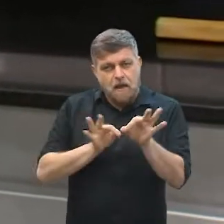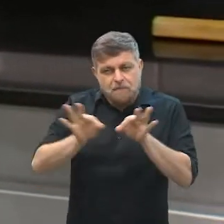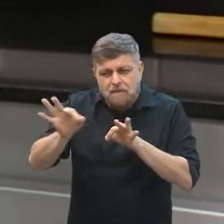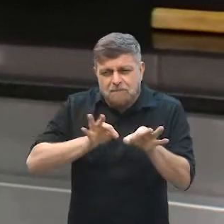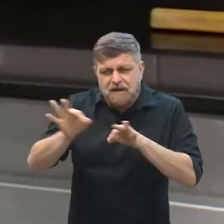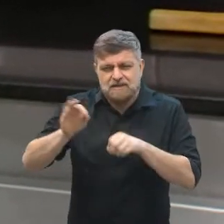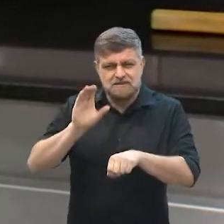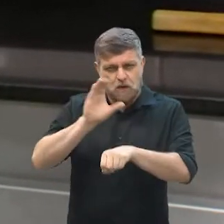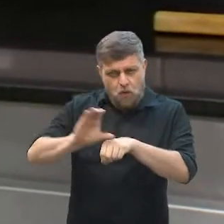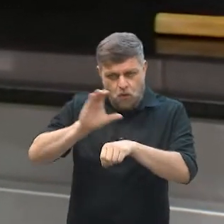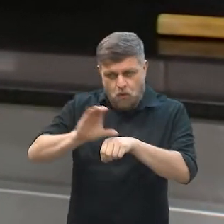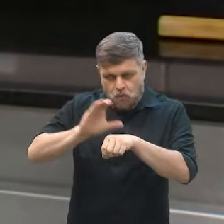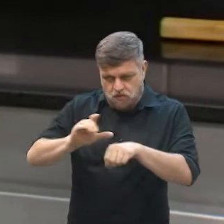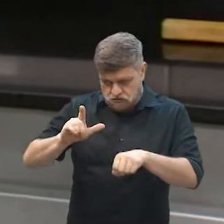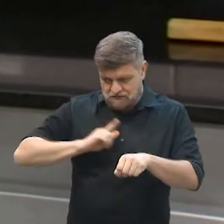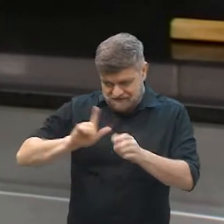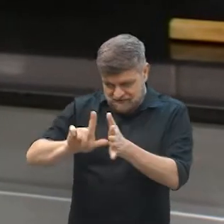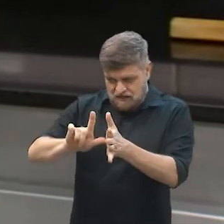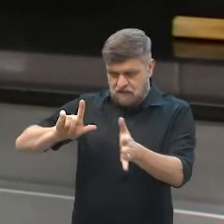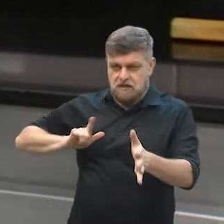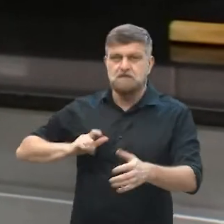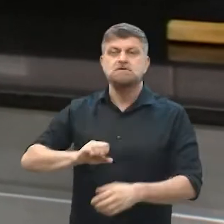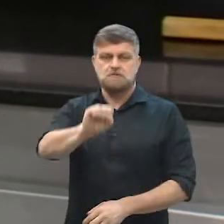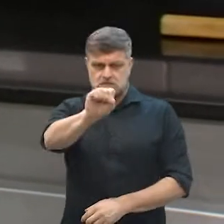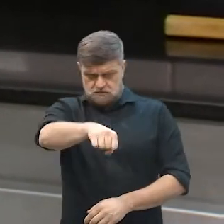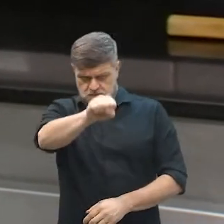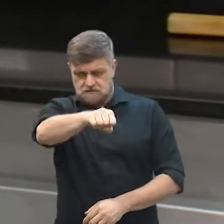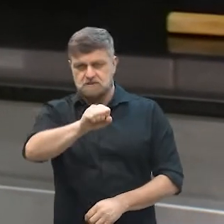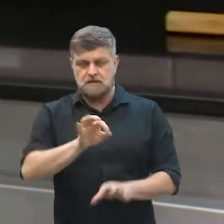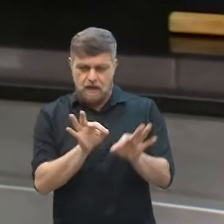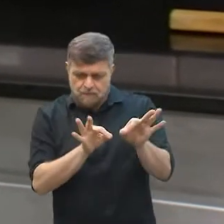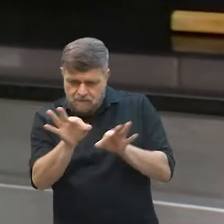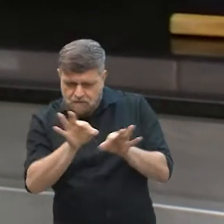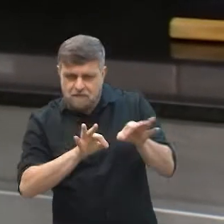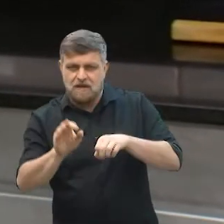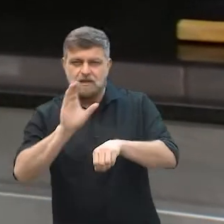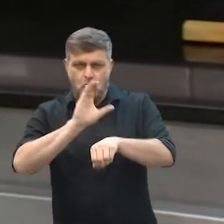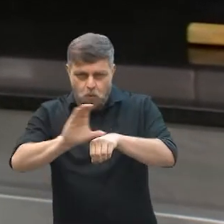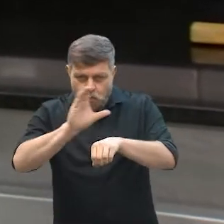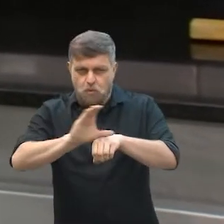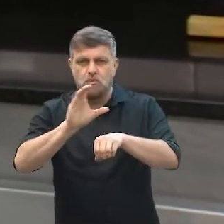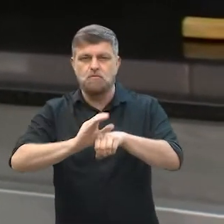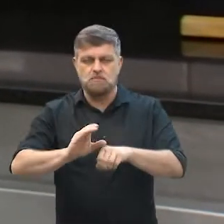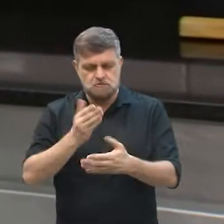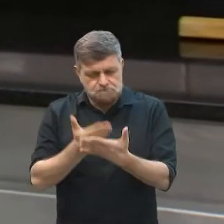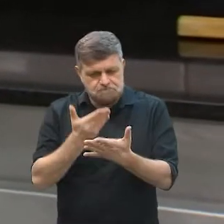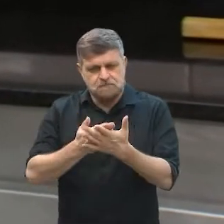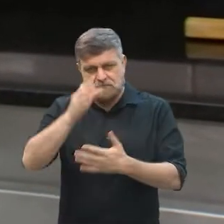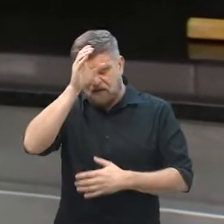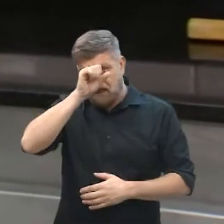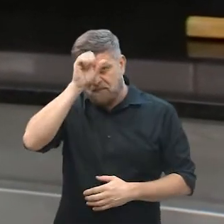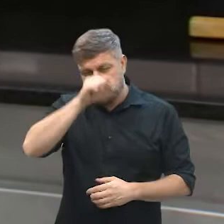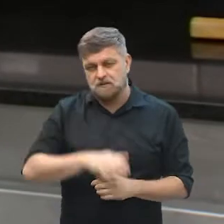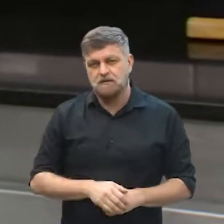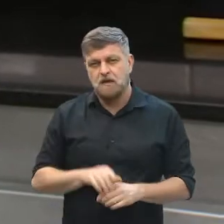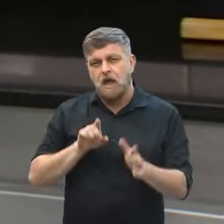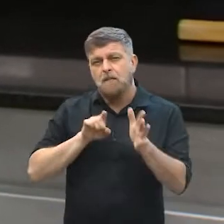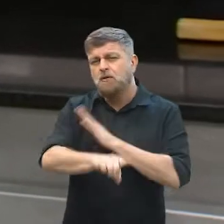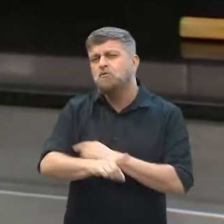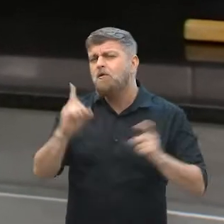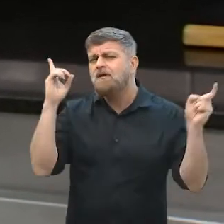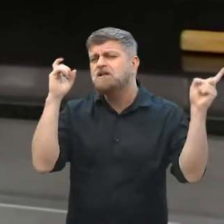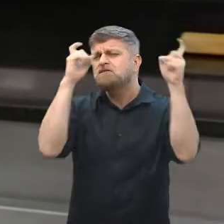tornar um pizzaiolo? Existe curso? Tem preparação, tem curso. Tem tudo. Qual a maior dificuldade para